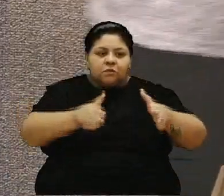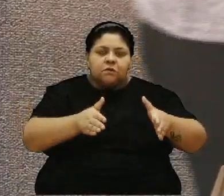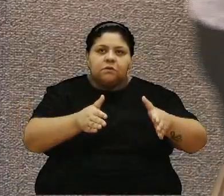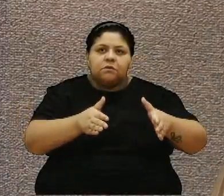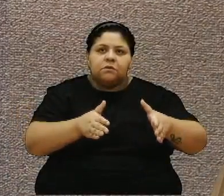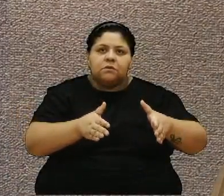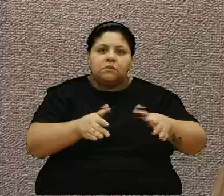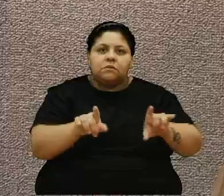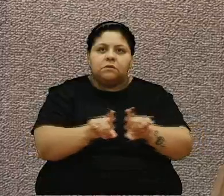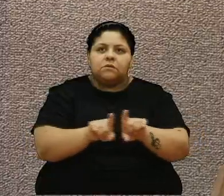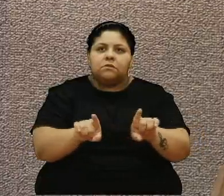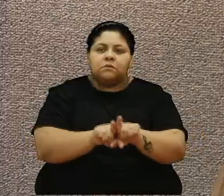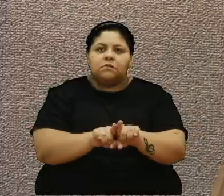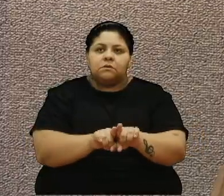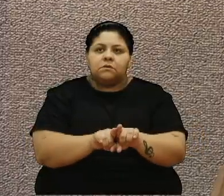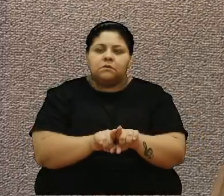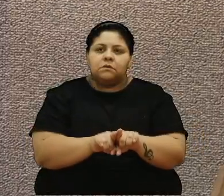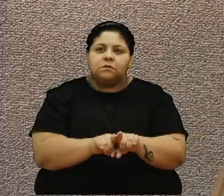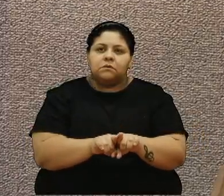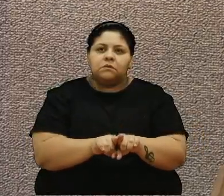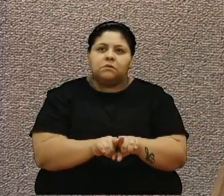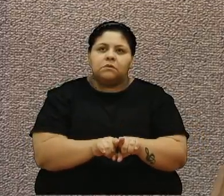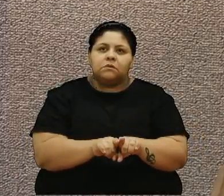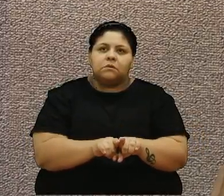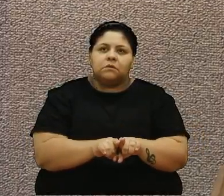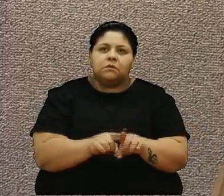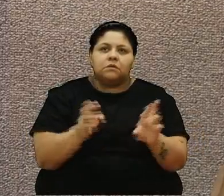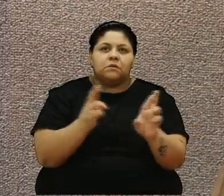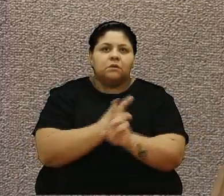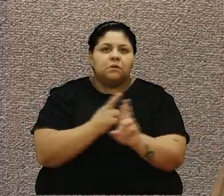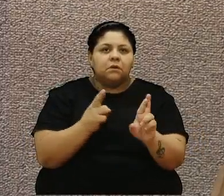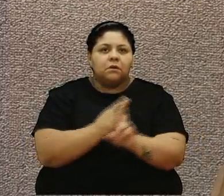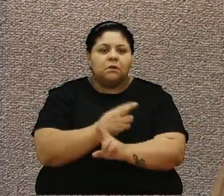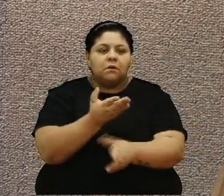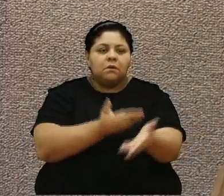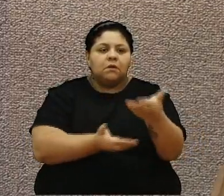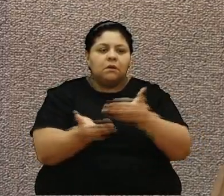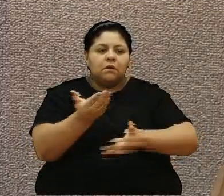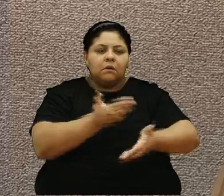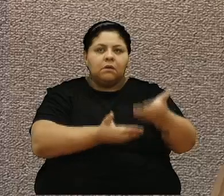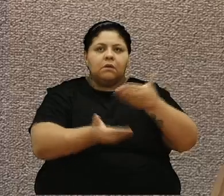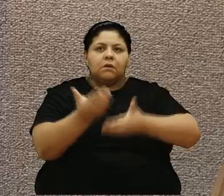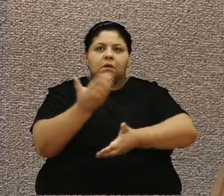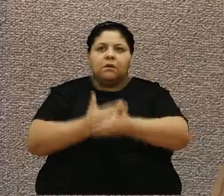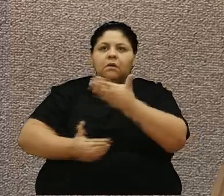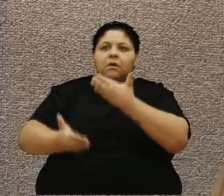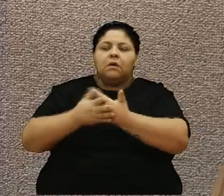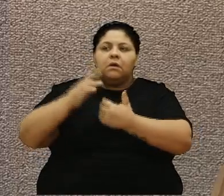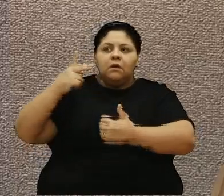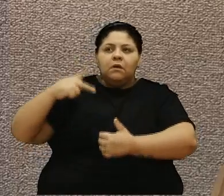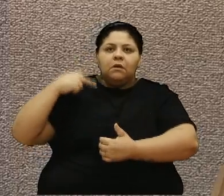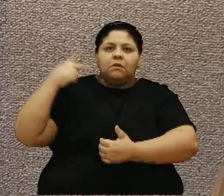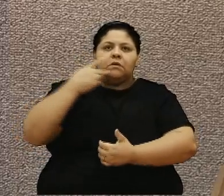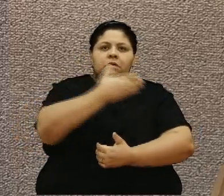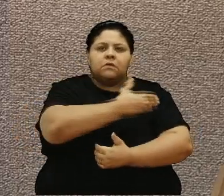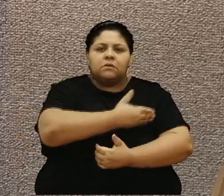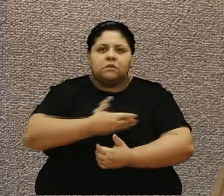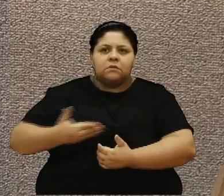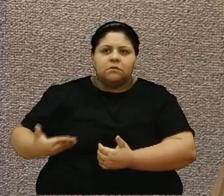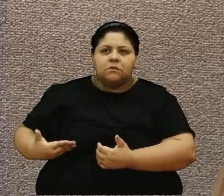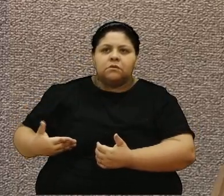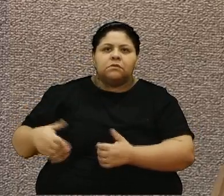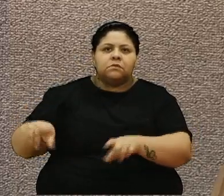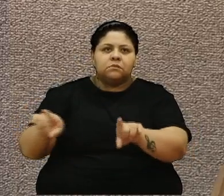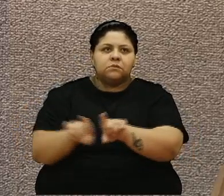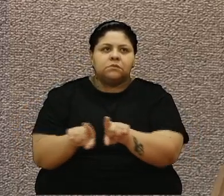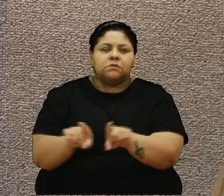Câmara de Vereadores, que é relação de interdependência de toda uma política pública. Lá estava a RAI, a Rede de